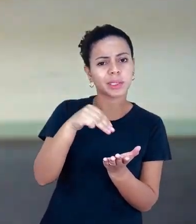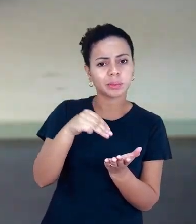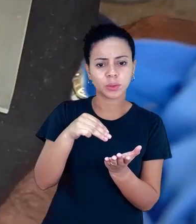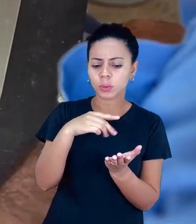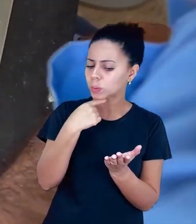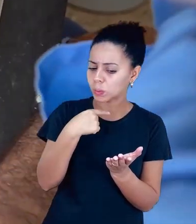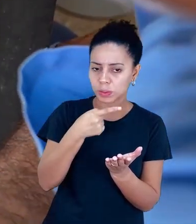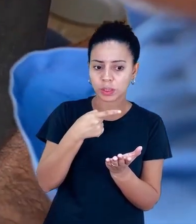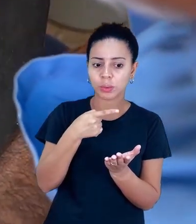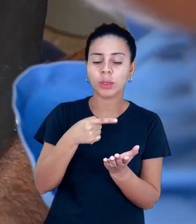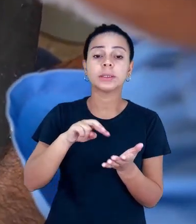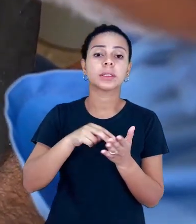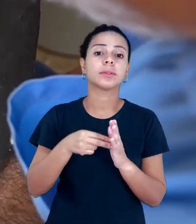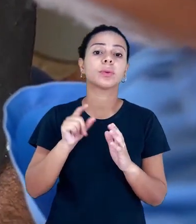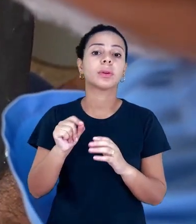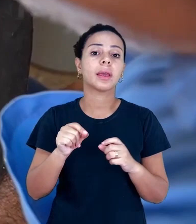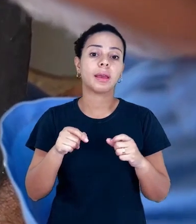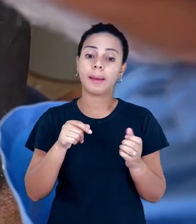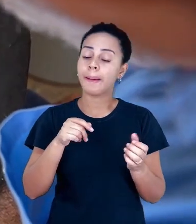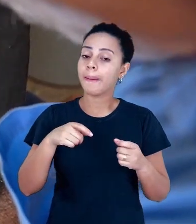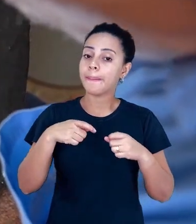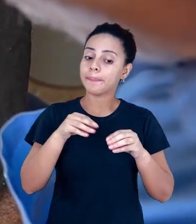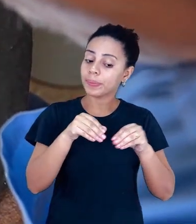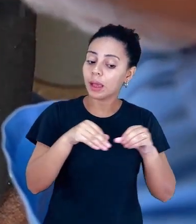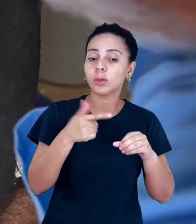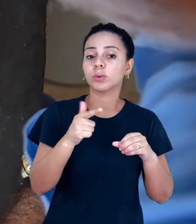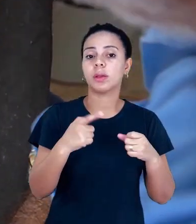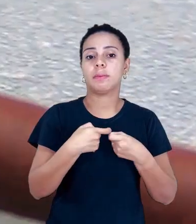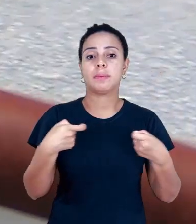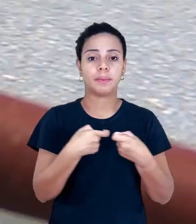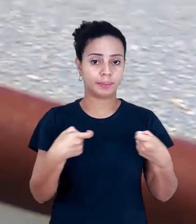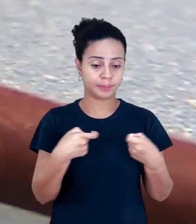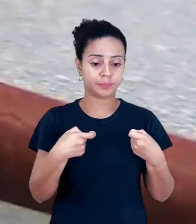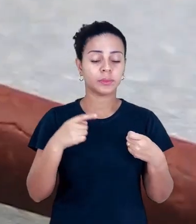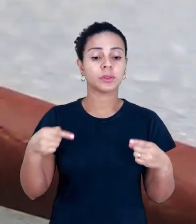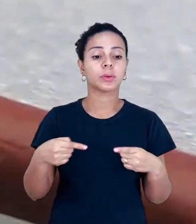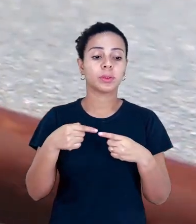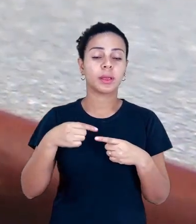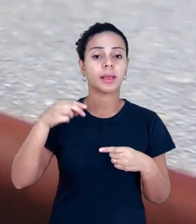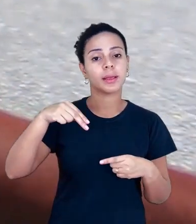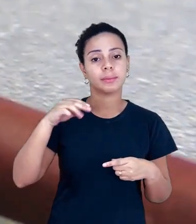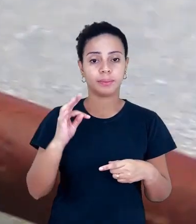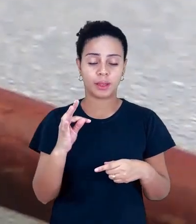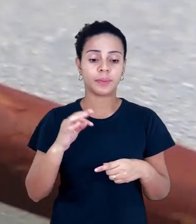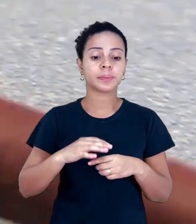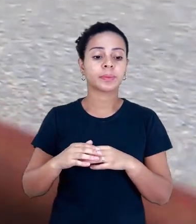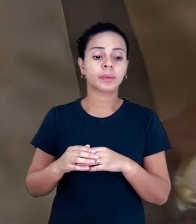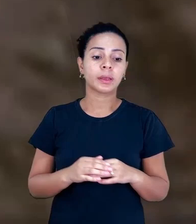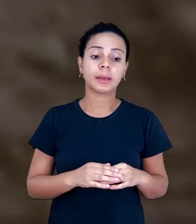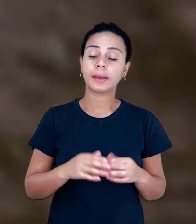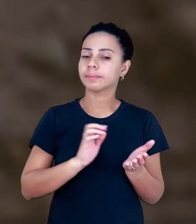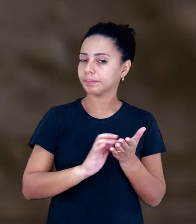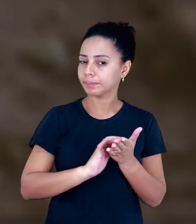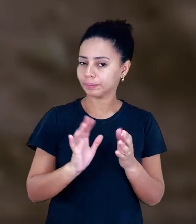amostra como não apresentando limite de plasticidade, NP. O índice de plasticidade dos solos